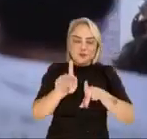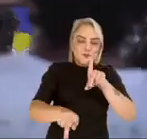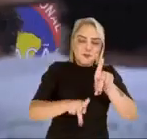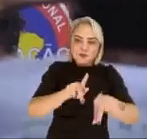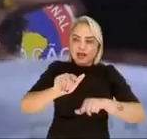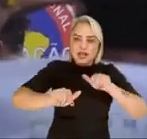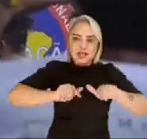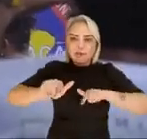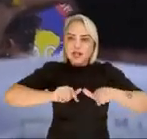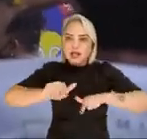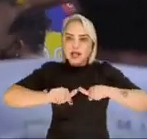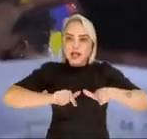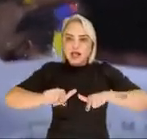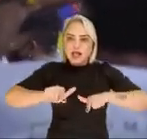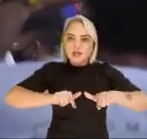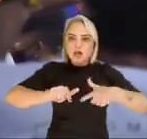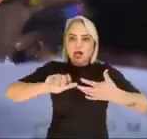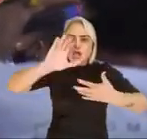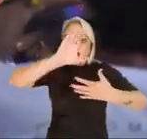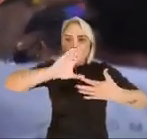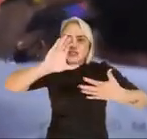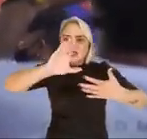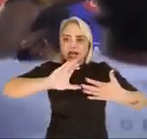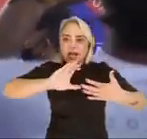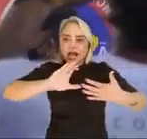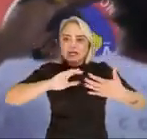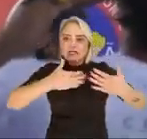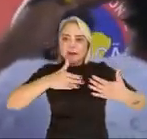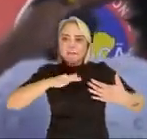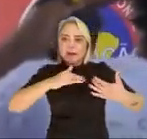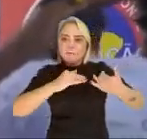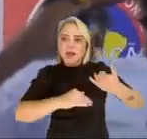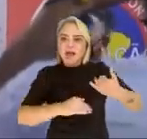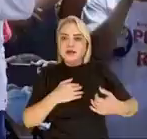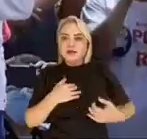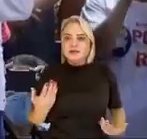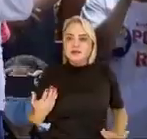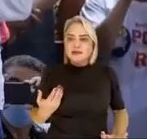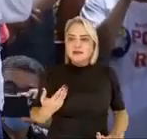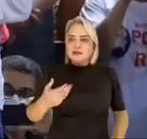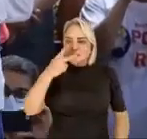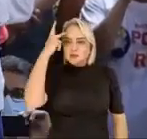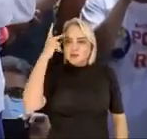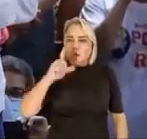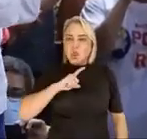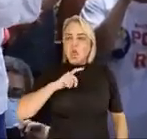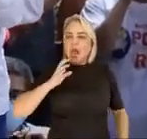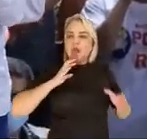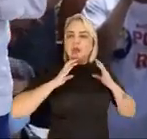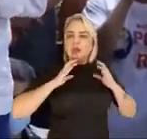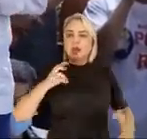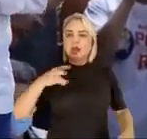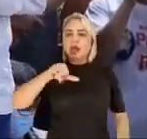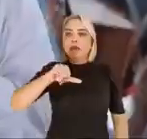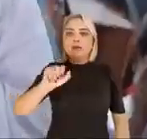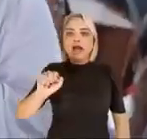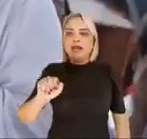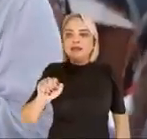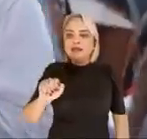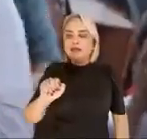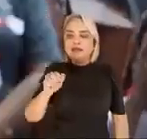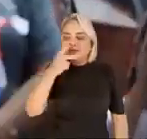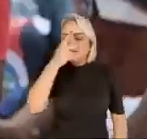trabalhador, é de classe média baixa. As pessoas não têm grandes pretensões. Maria, as pessoas não têm grandes